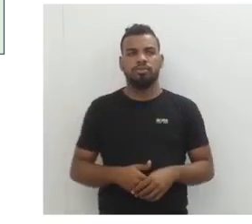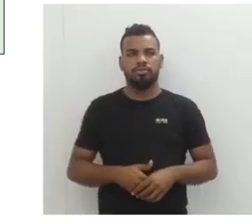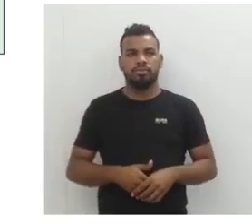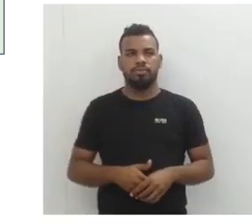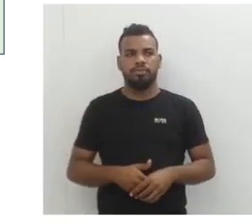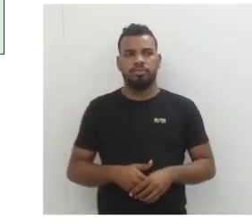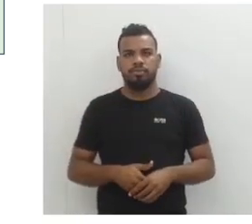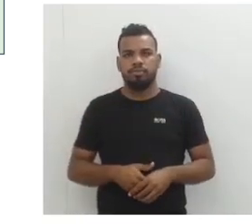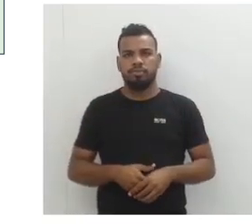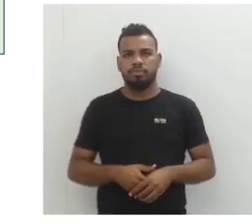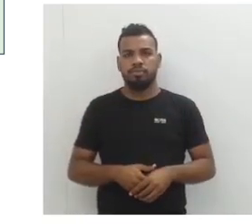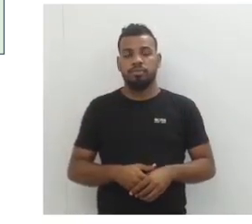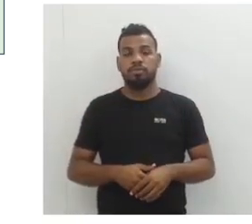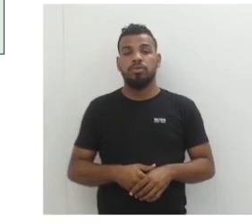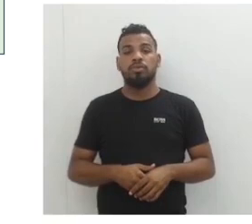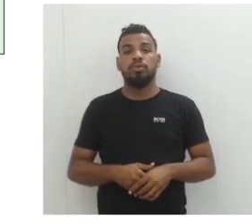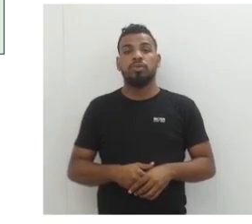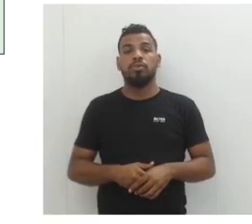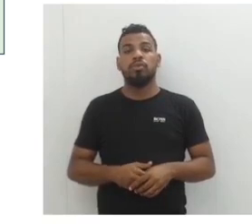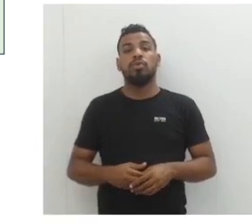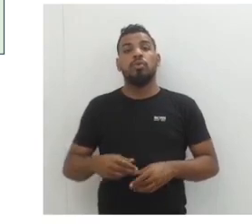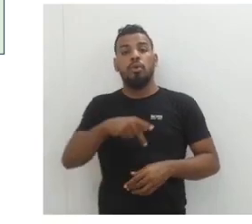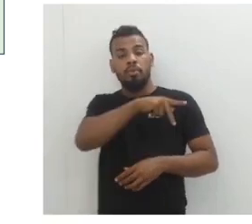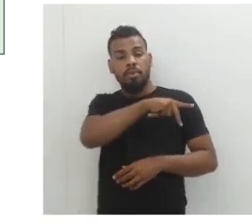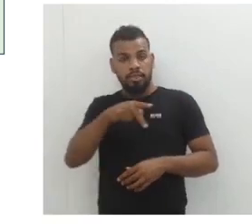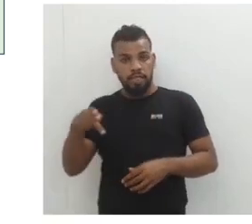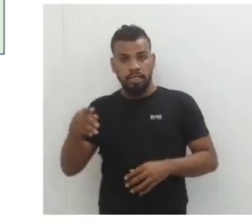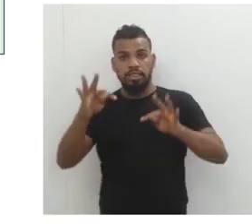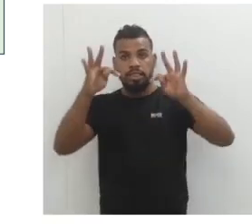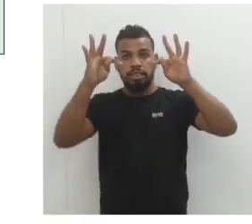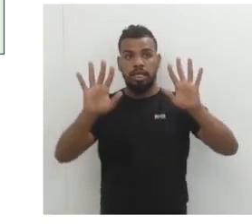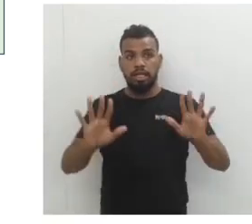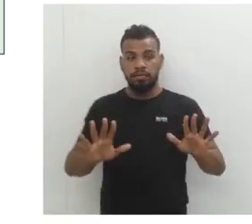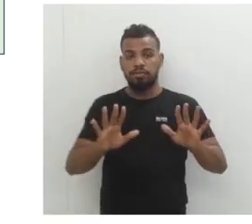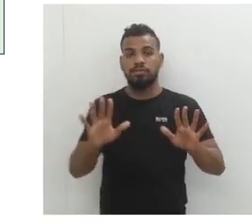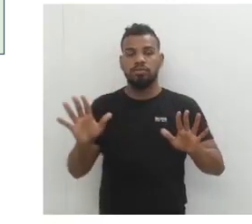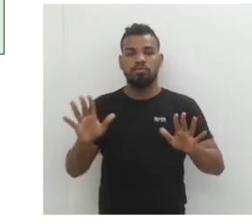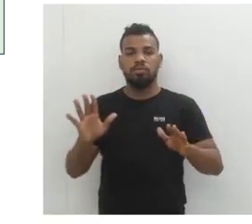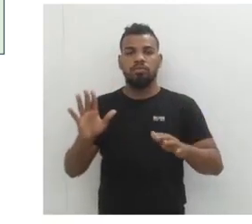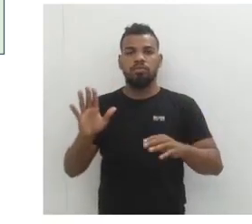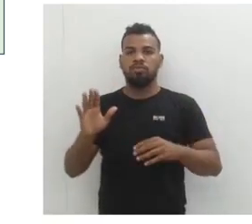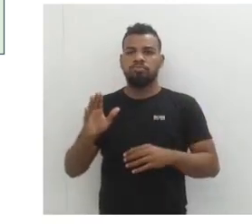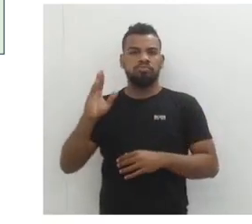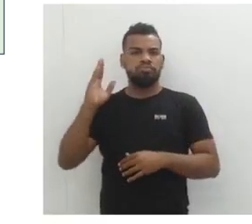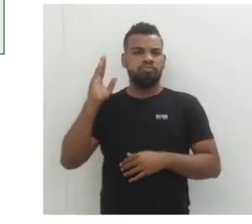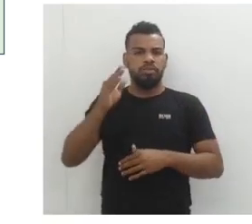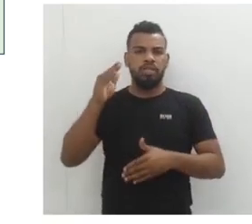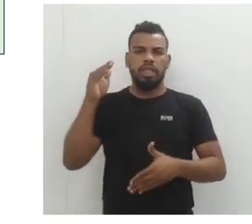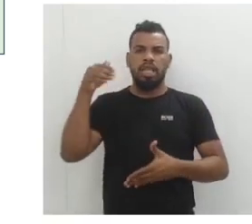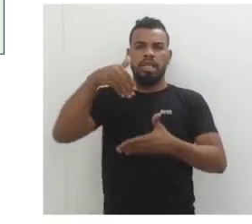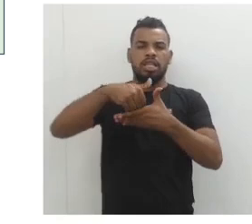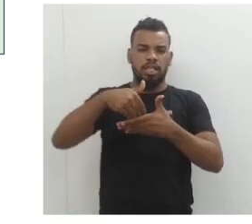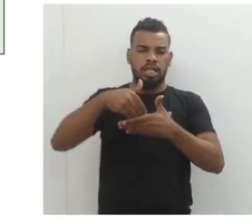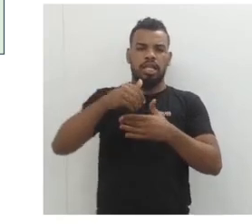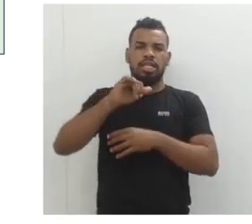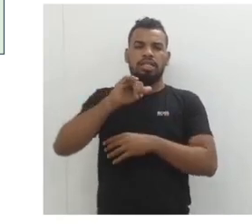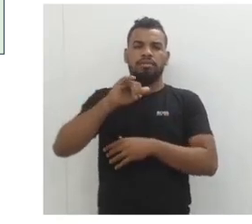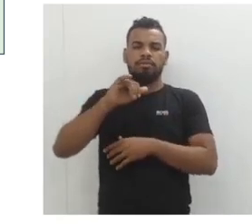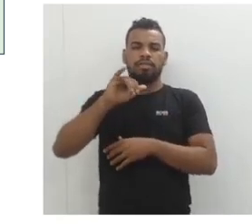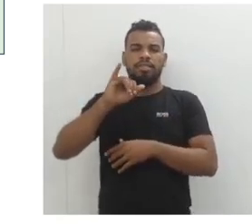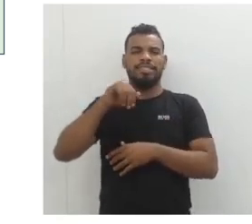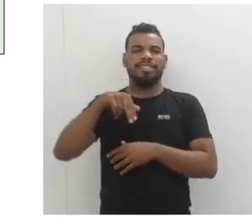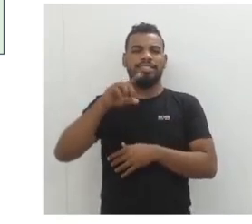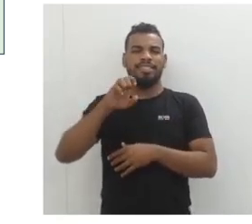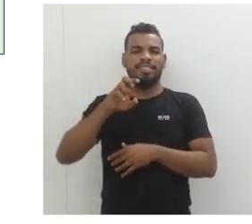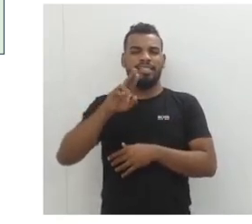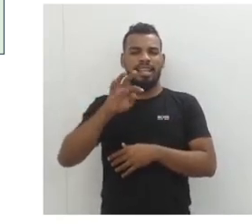O presidente Tancredo Neves foi eleito de forma indireta, depois de